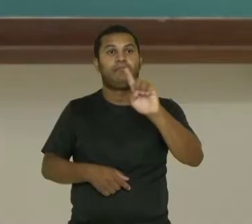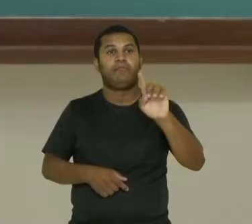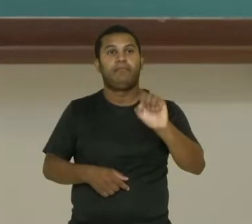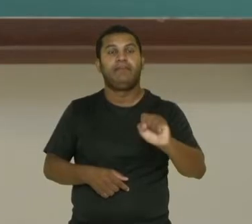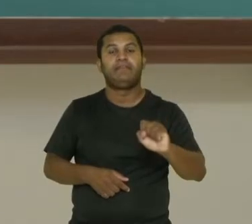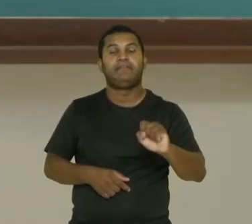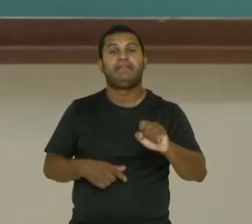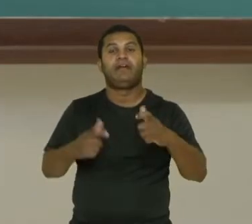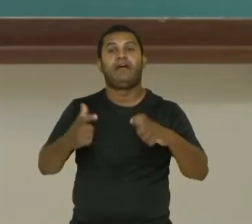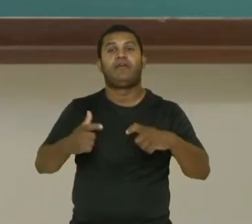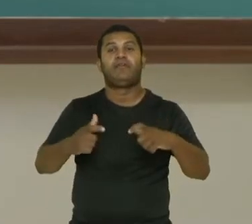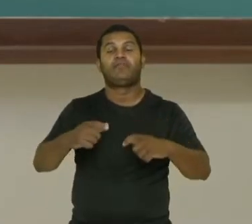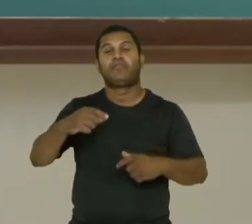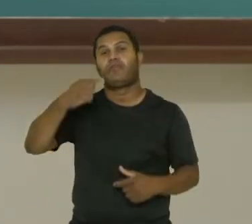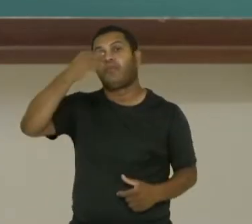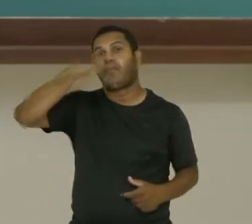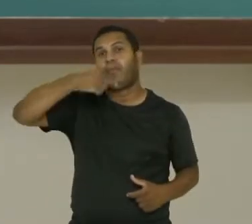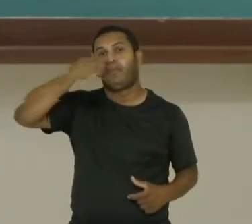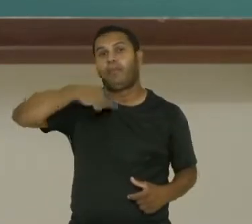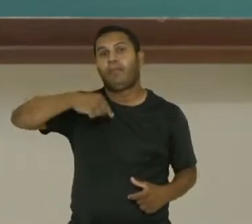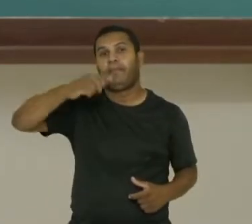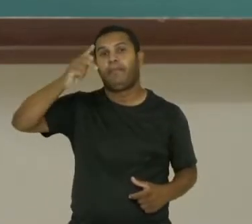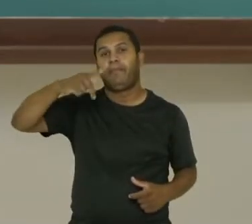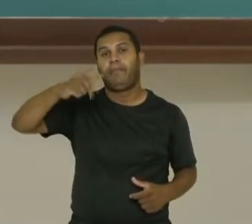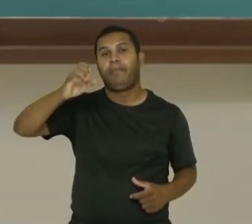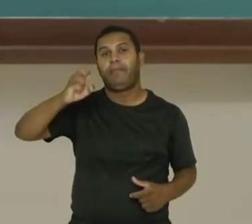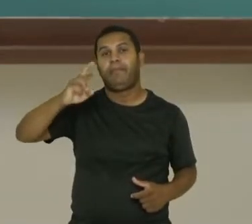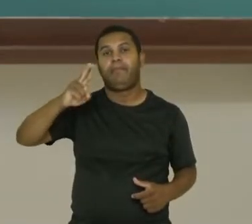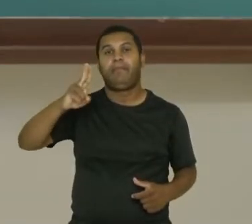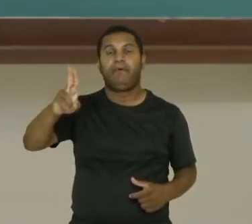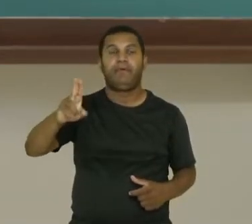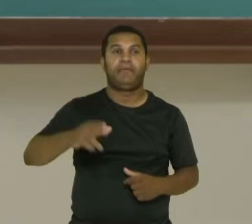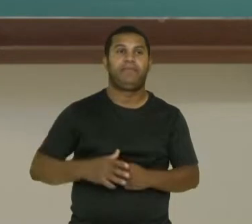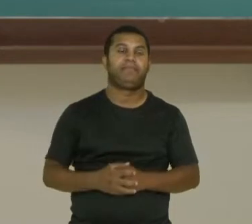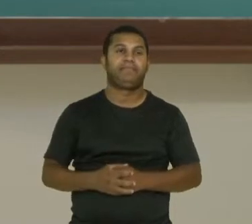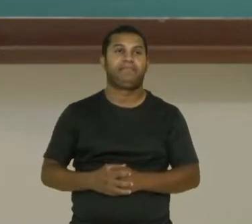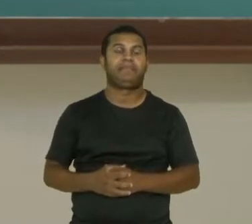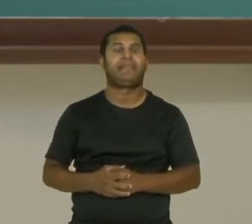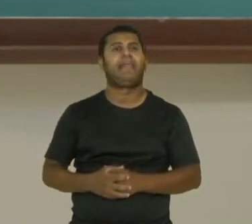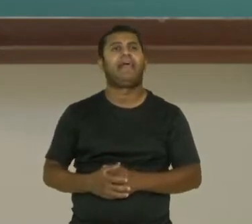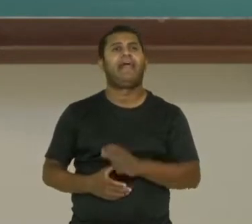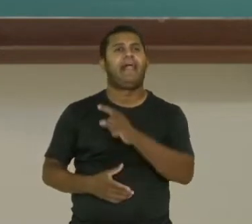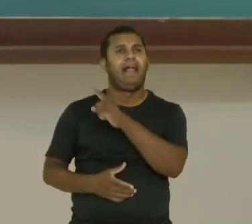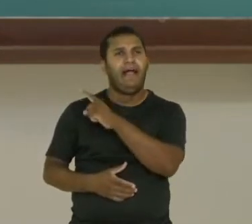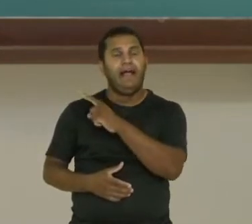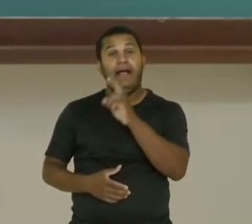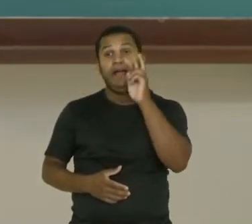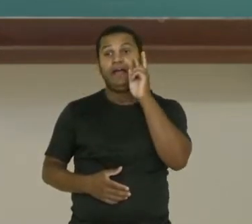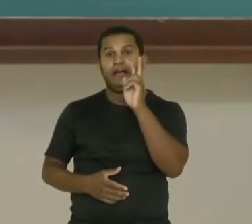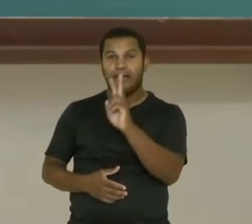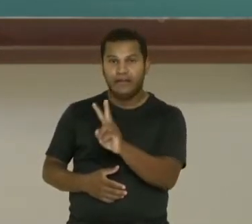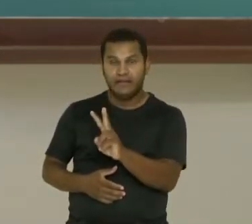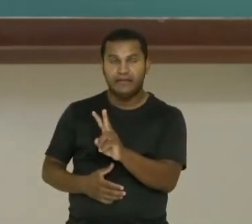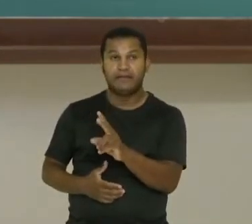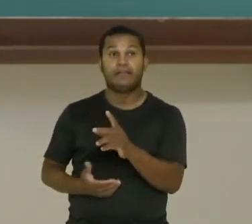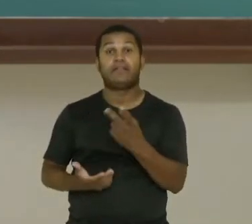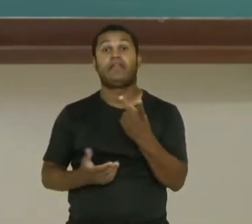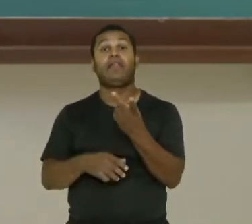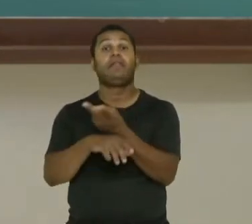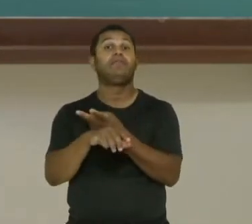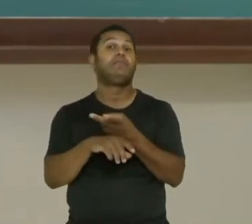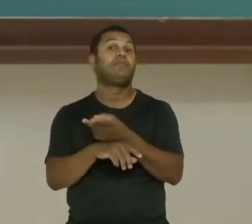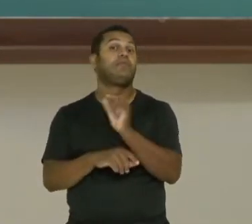qual era o interesse da colônia espanhola, né, da coroa espanhola, melhor dizendo? Era o interesse em encontrar